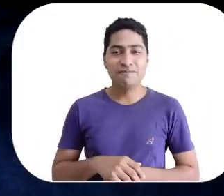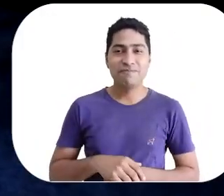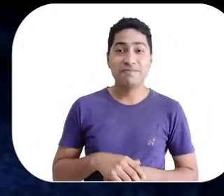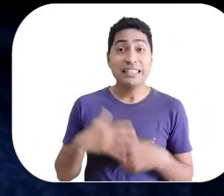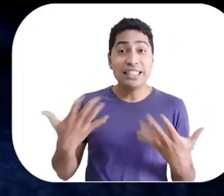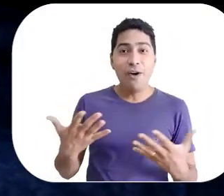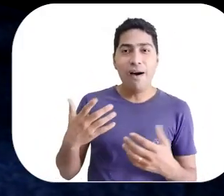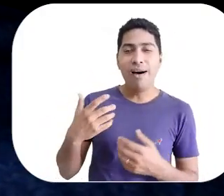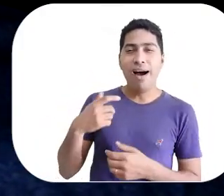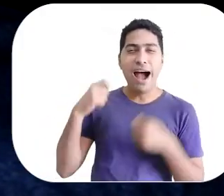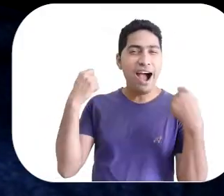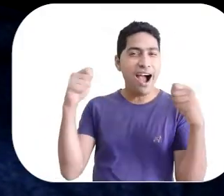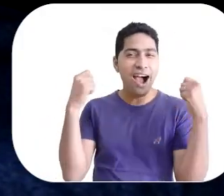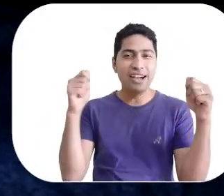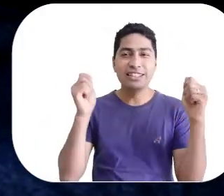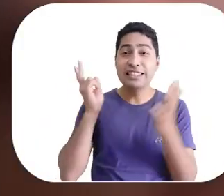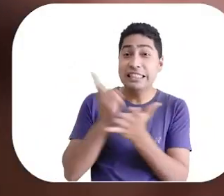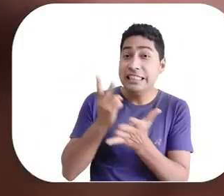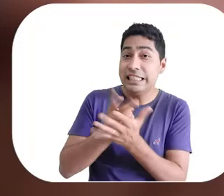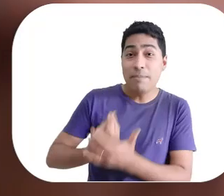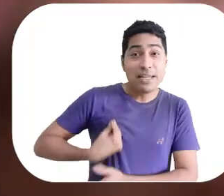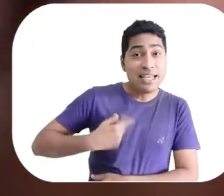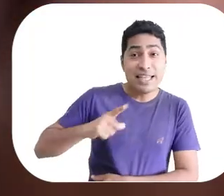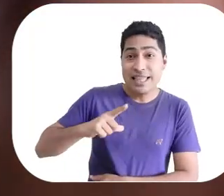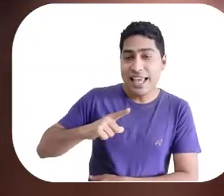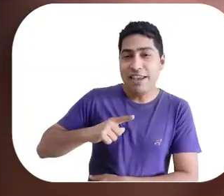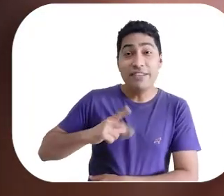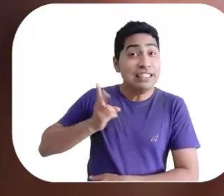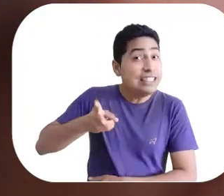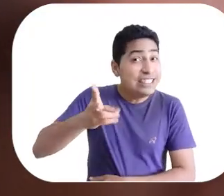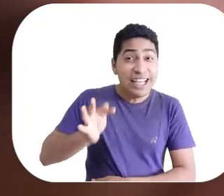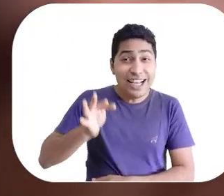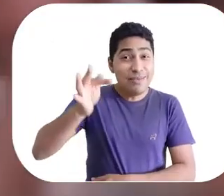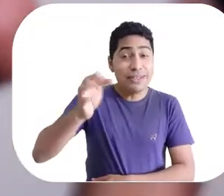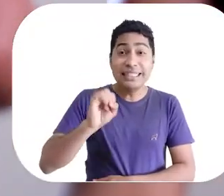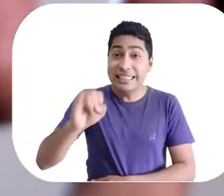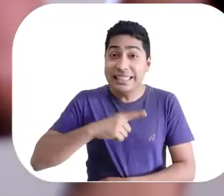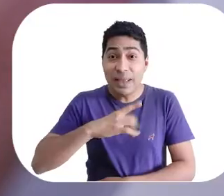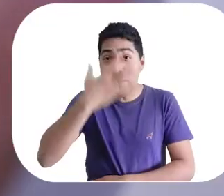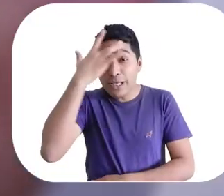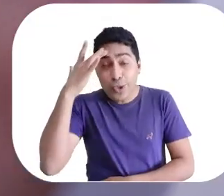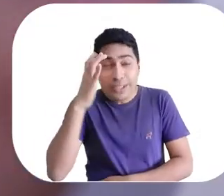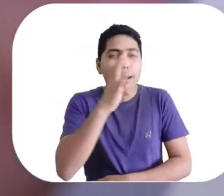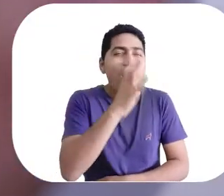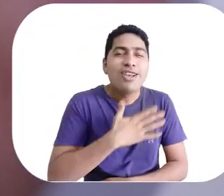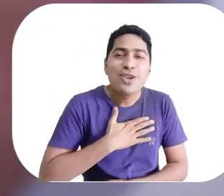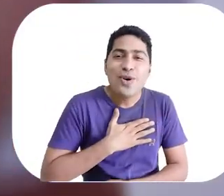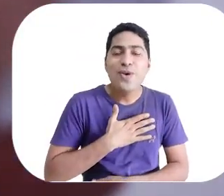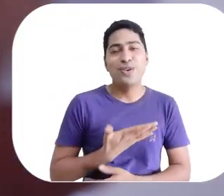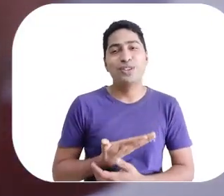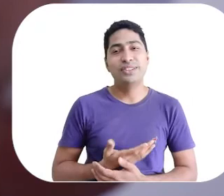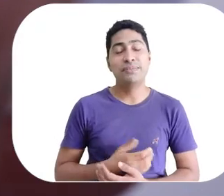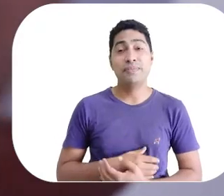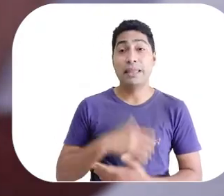sempre existiu e sempre vai existir enquanto houver com quem faça e quem aprecia a arte, né? Então, nesse